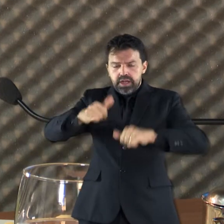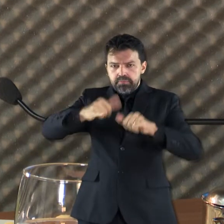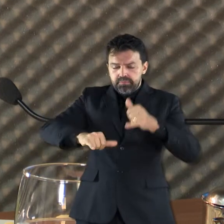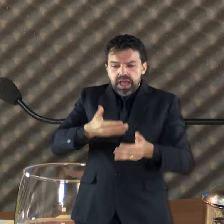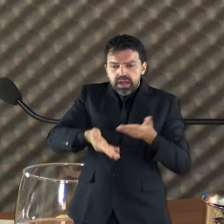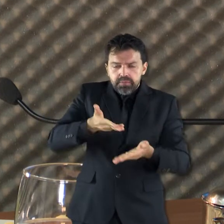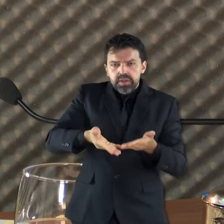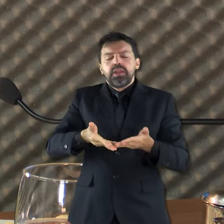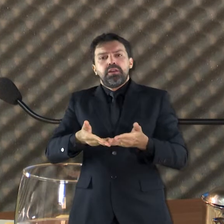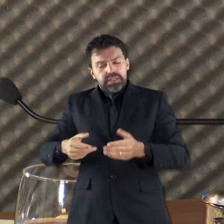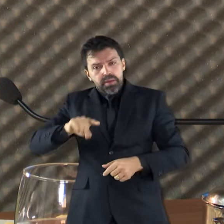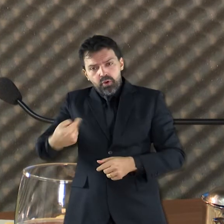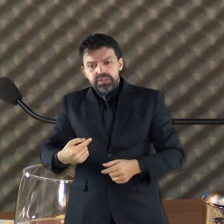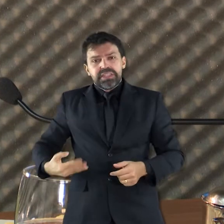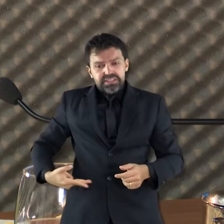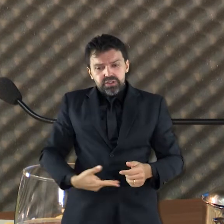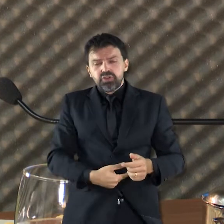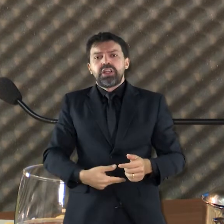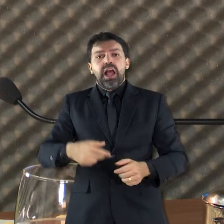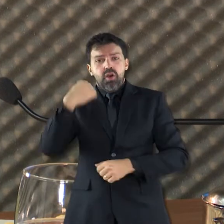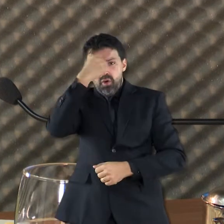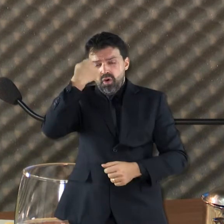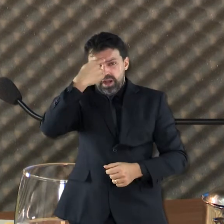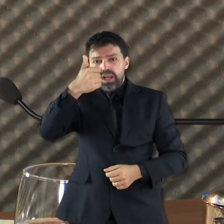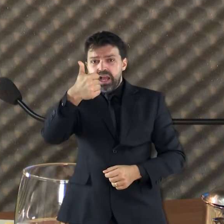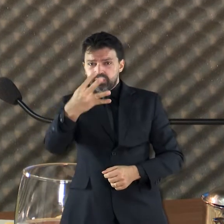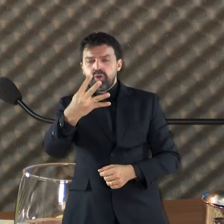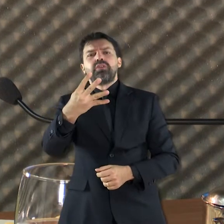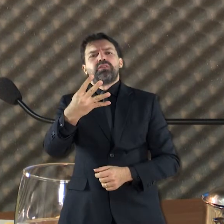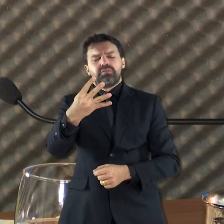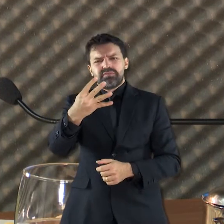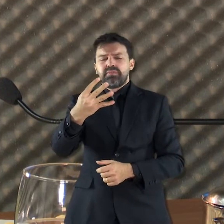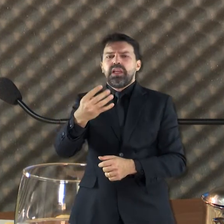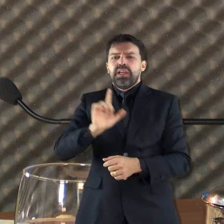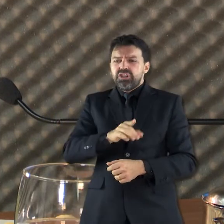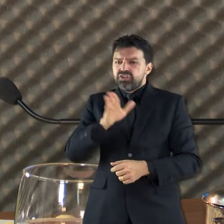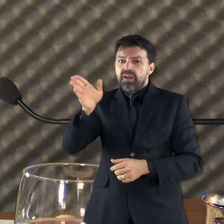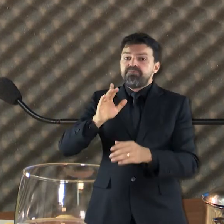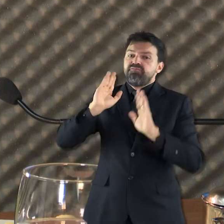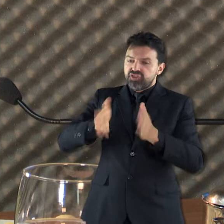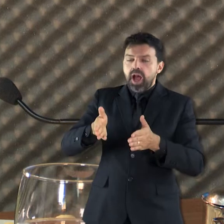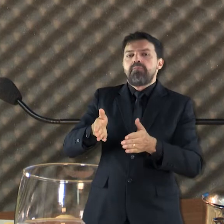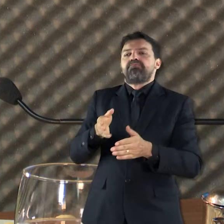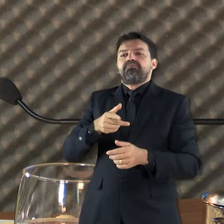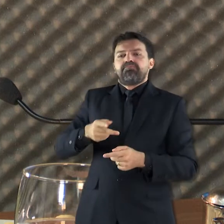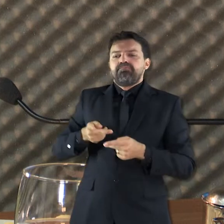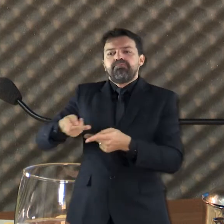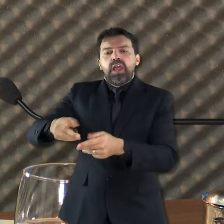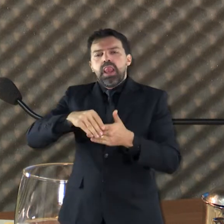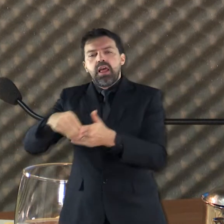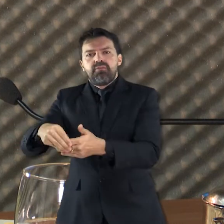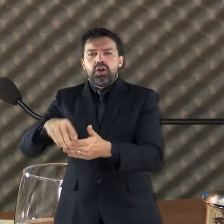a grandona mesmo foram de 14 horas. 14 horas, né? Desci para a UTI já 2 vezes. A primeira vez, quando eu cheguei, eu fui